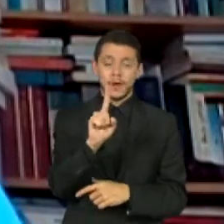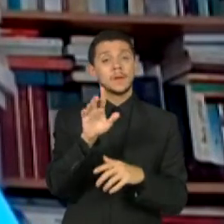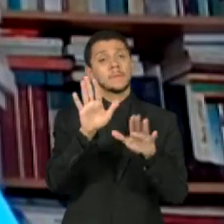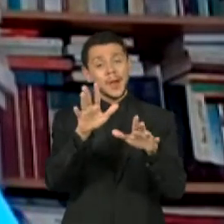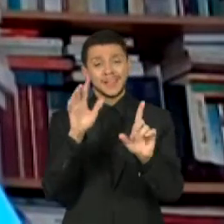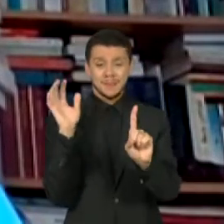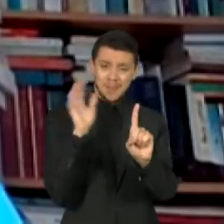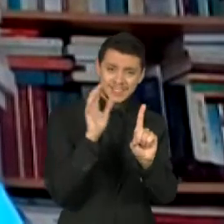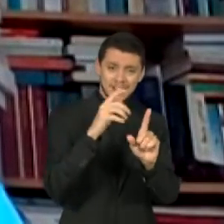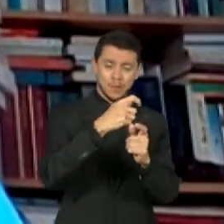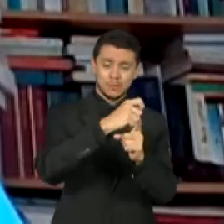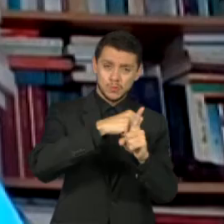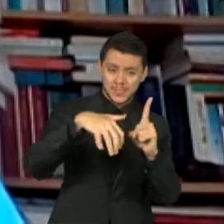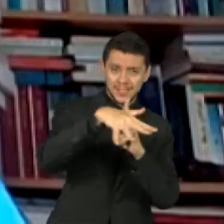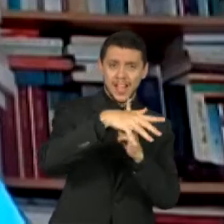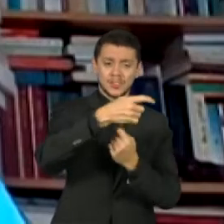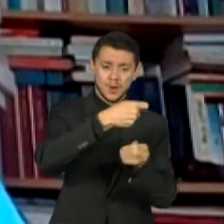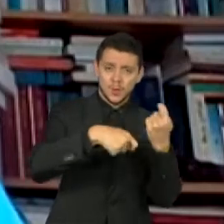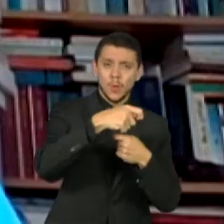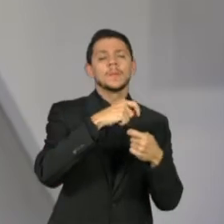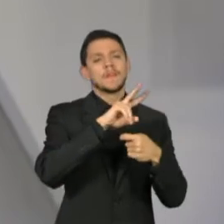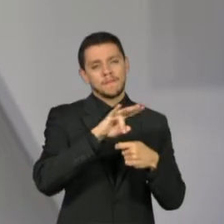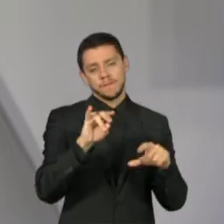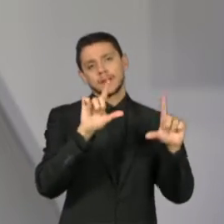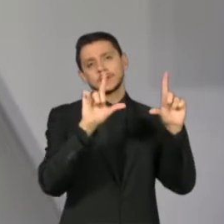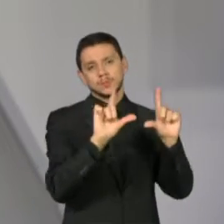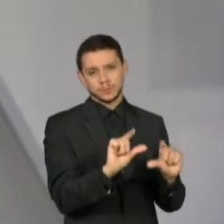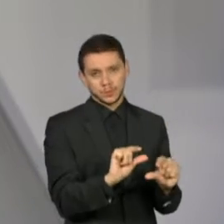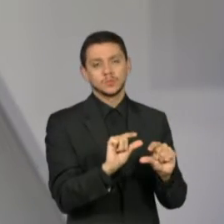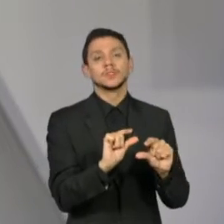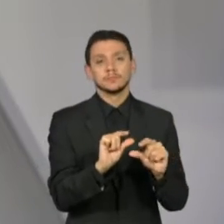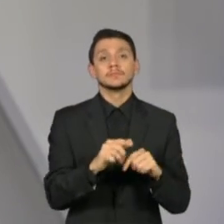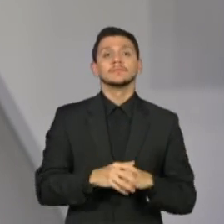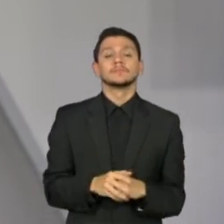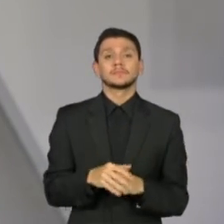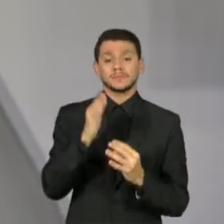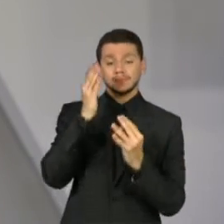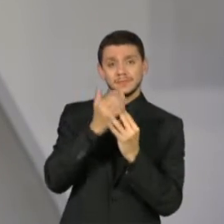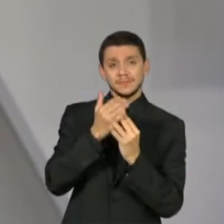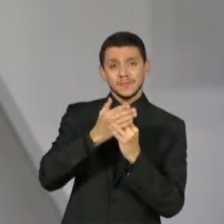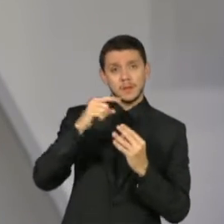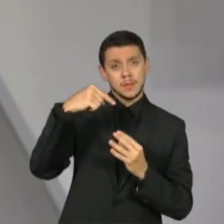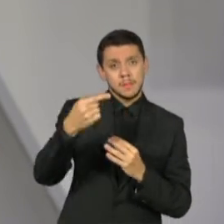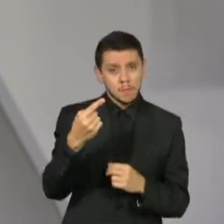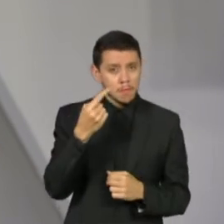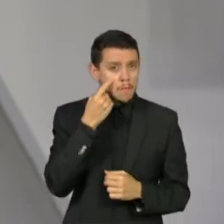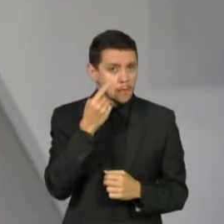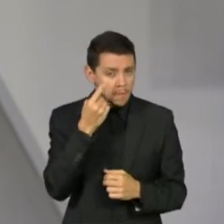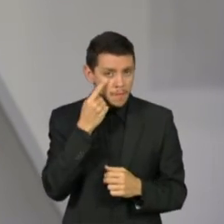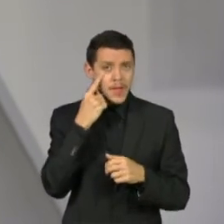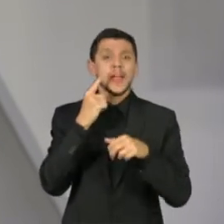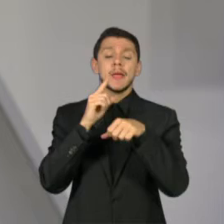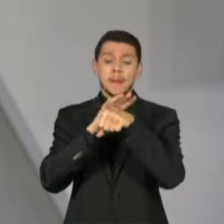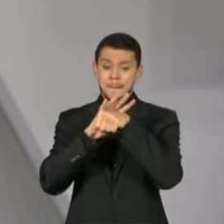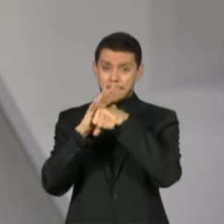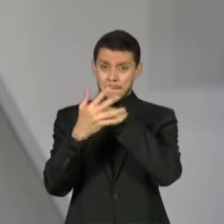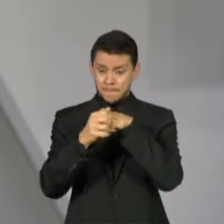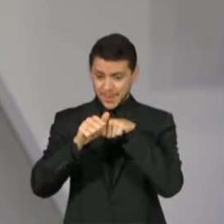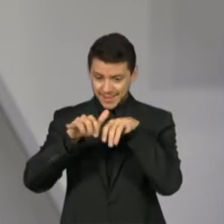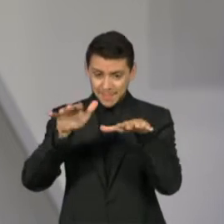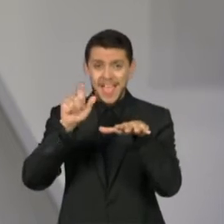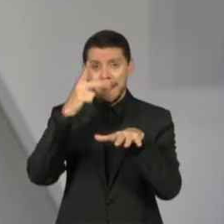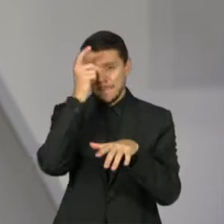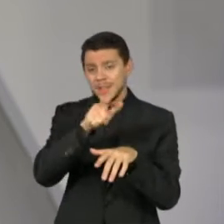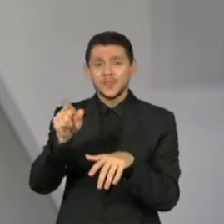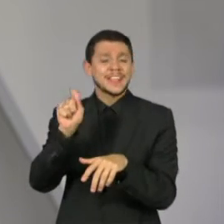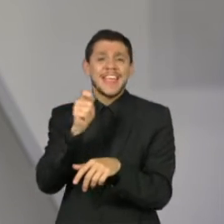econômica que a Covid representa atualmente. Depois do intervalo, a pandemia dos não vacinados. 8 em